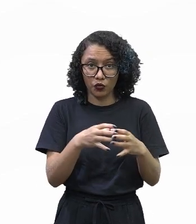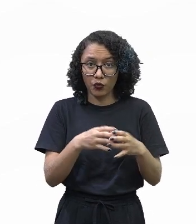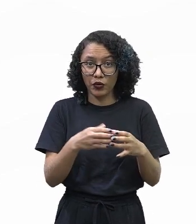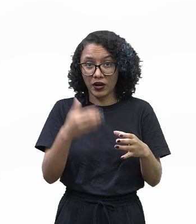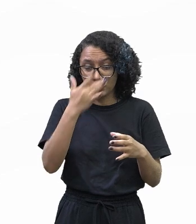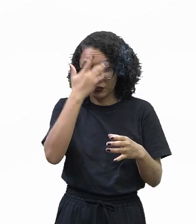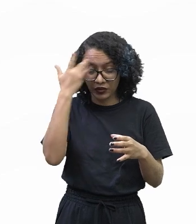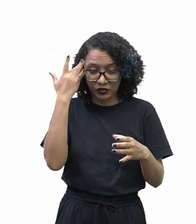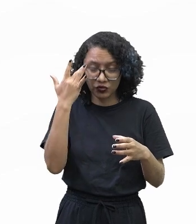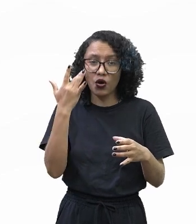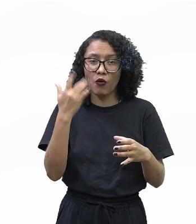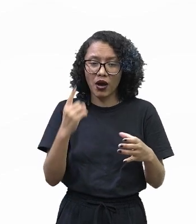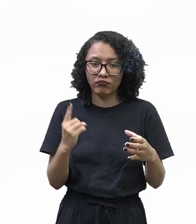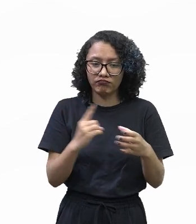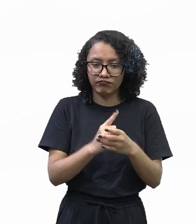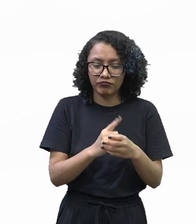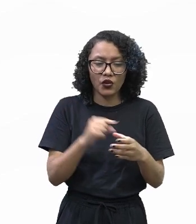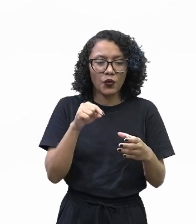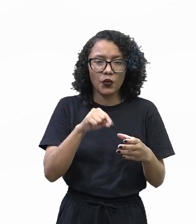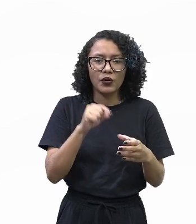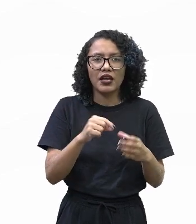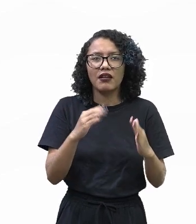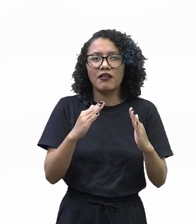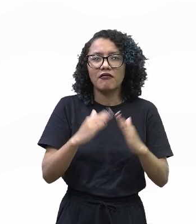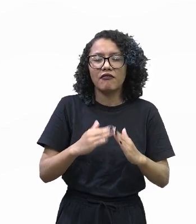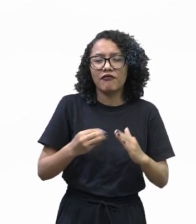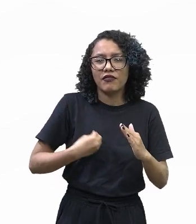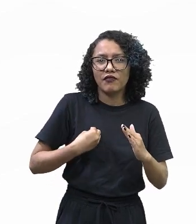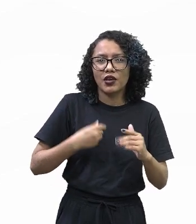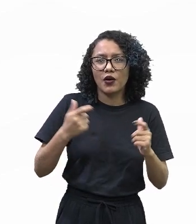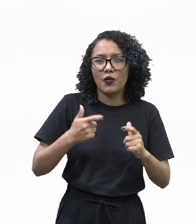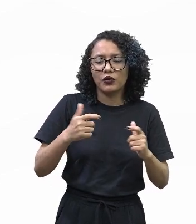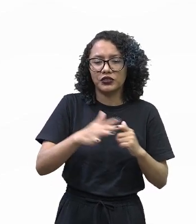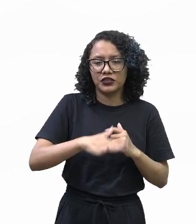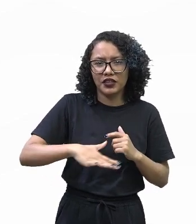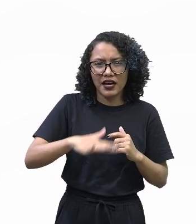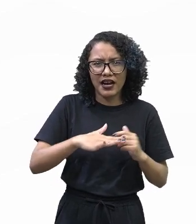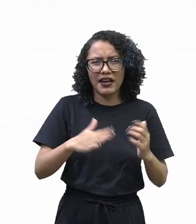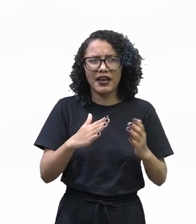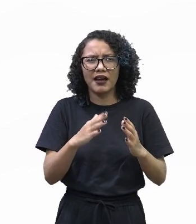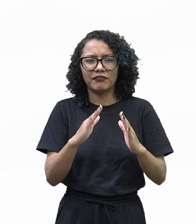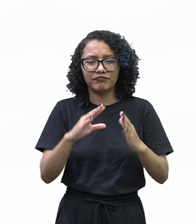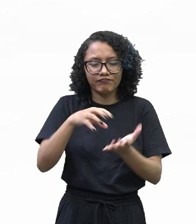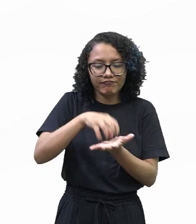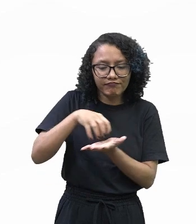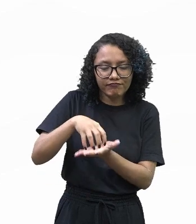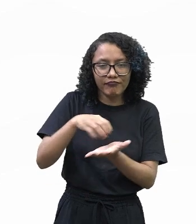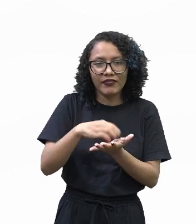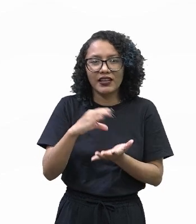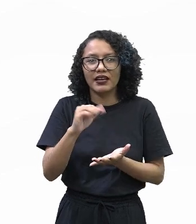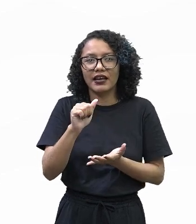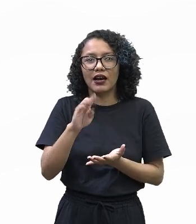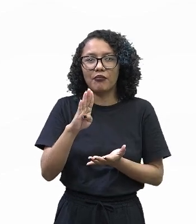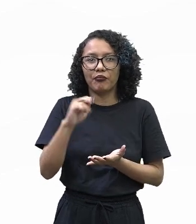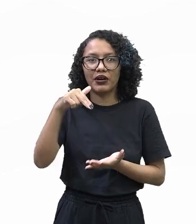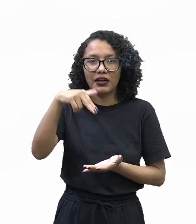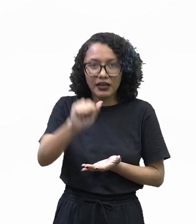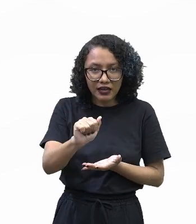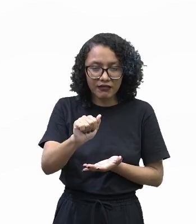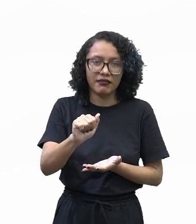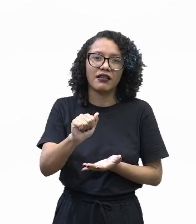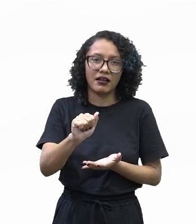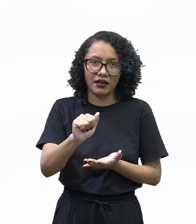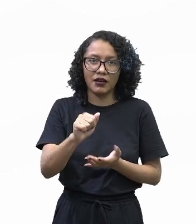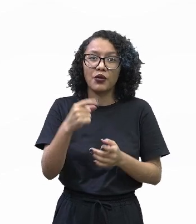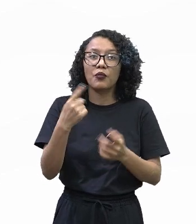em cabanas, em casebres, em palafitas. Então, vai receber o nome cabanagem por conta